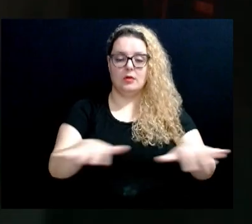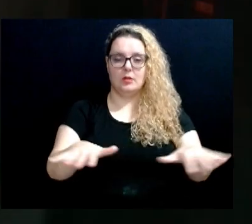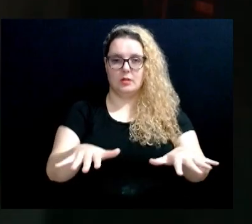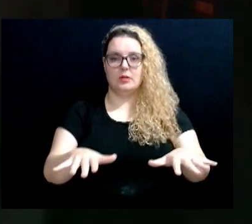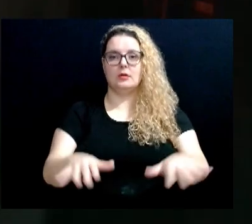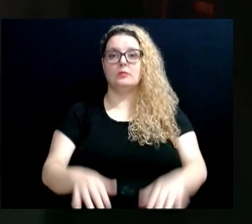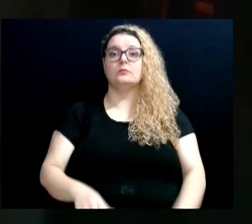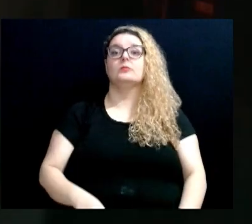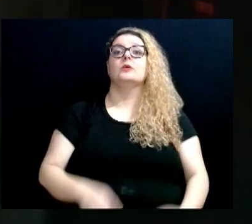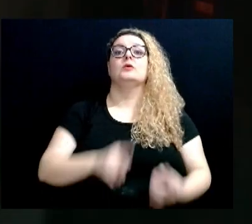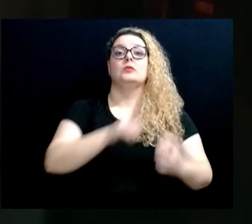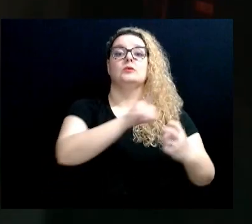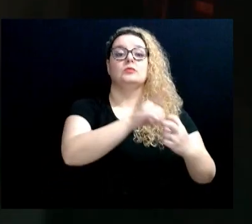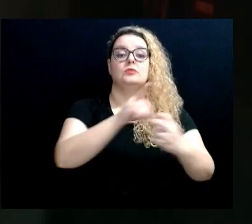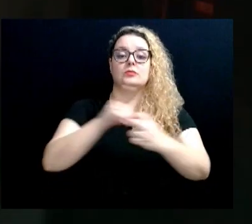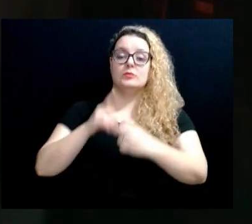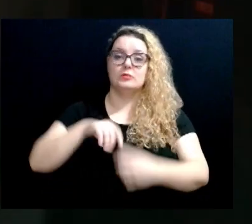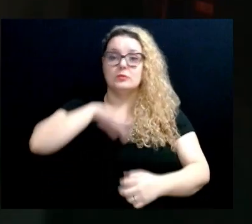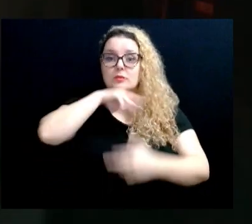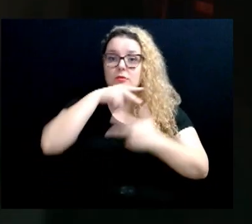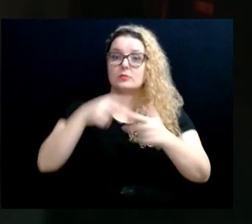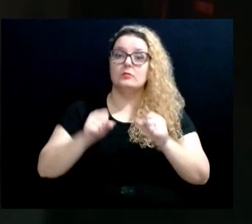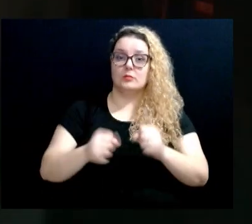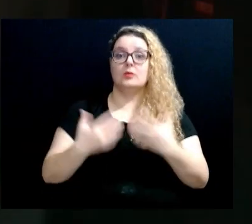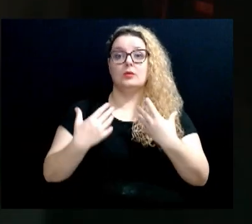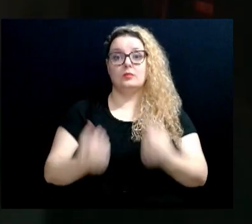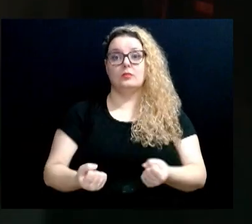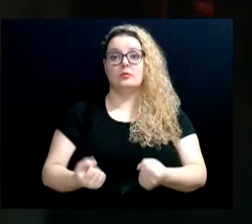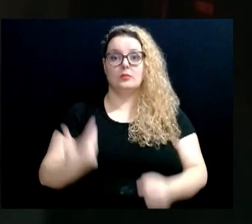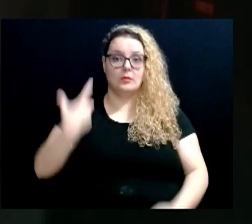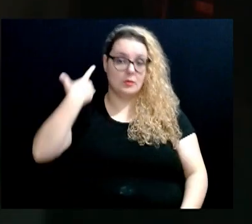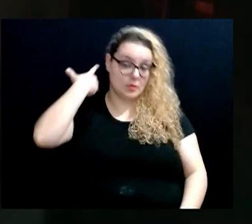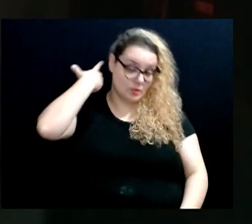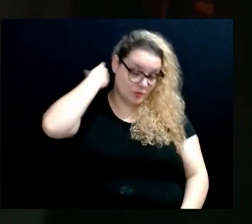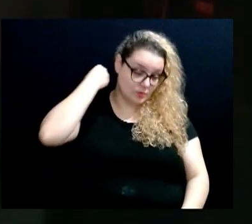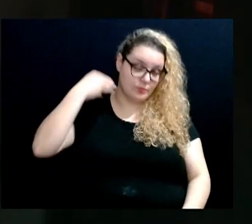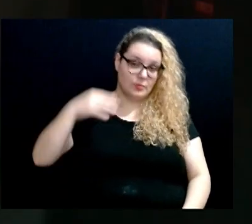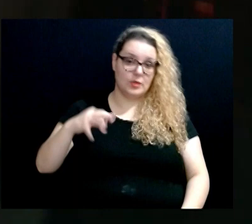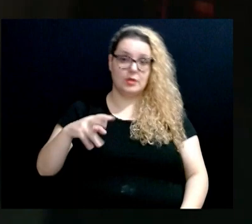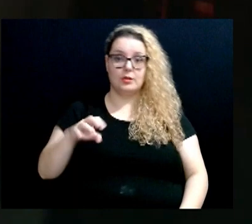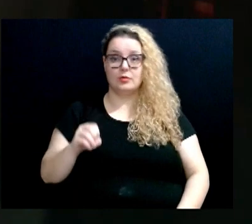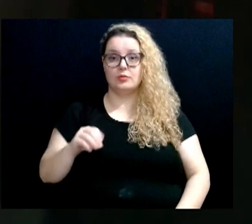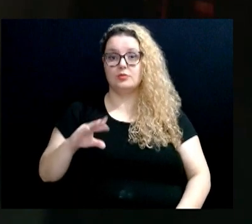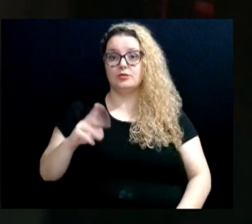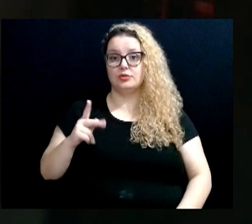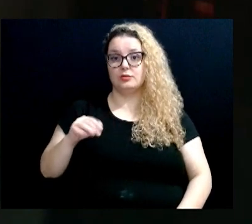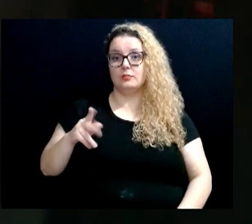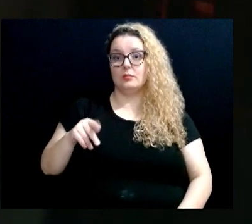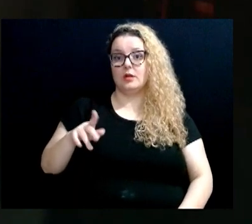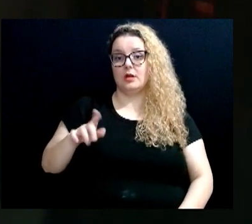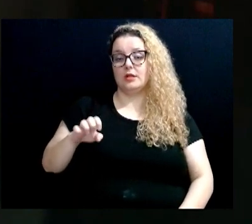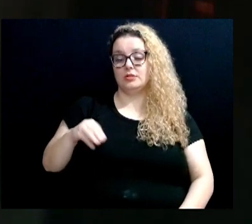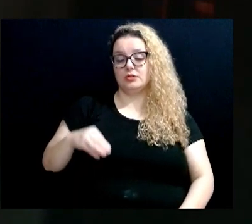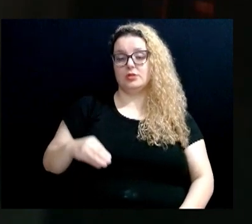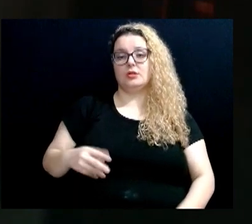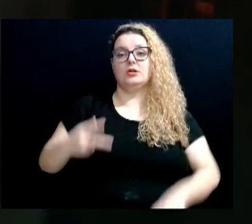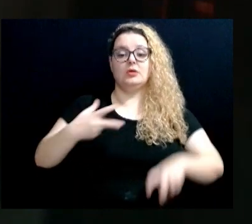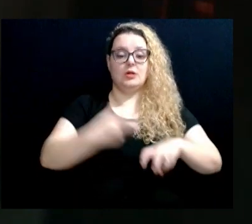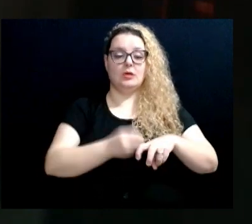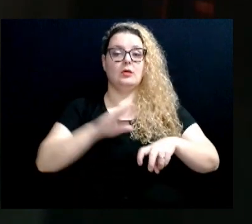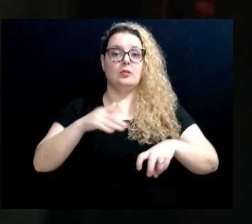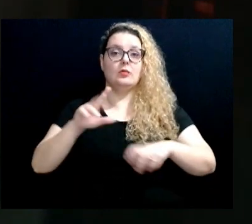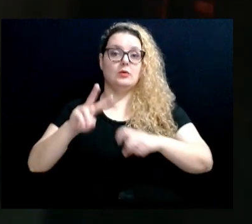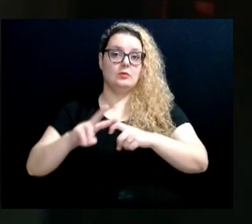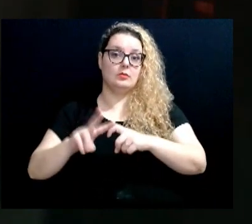consultas, os animaizinhos podem receber microchipagem e vacinação quando houver indicação veterinária, tá? Para o